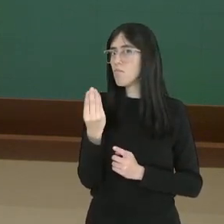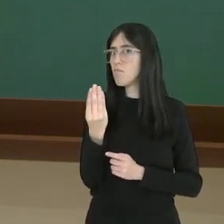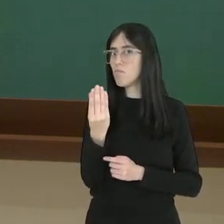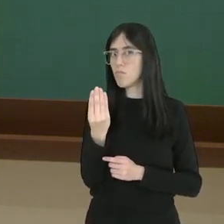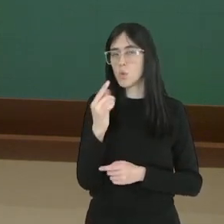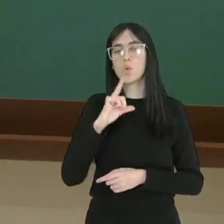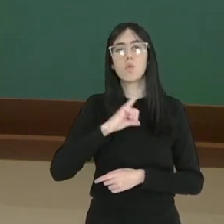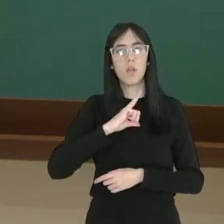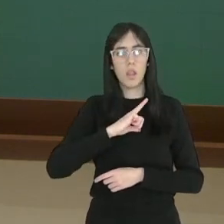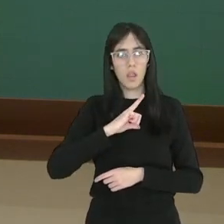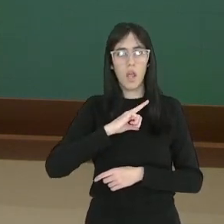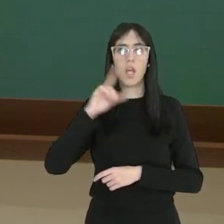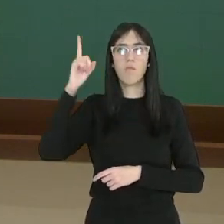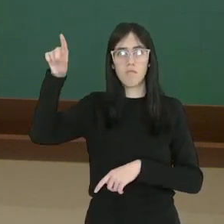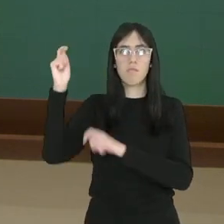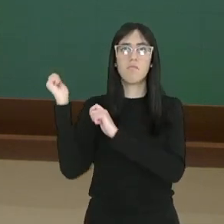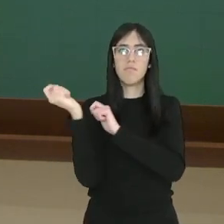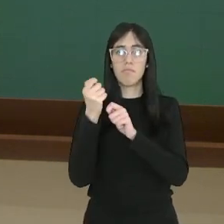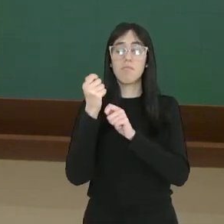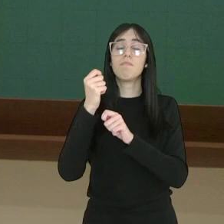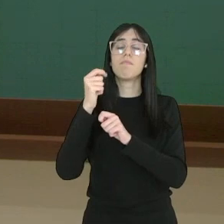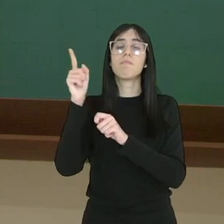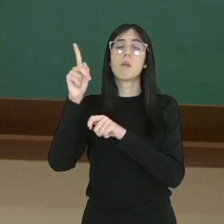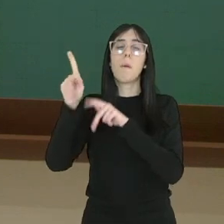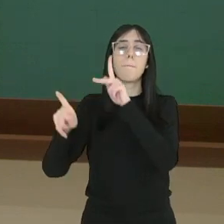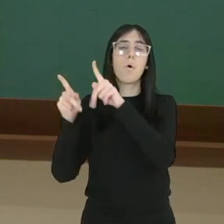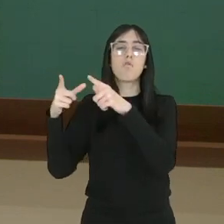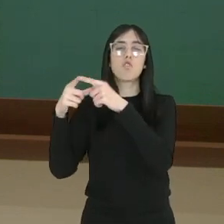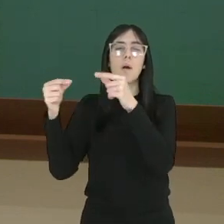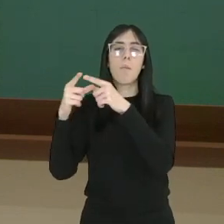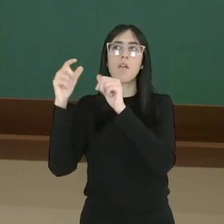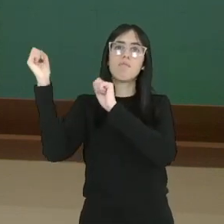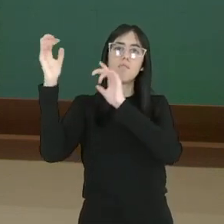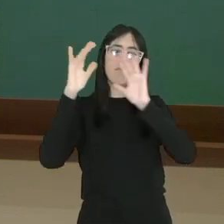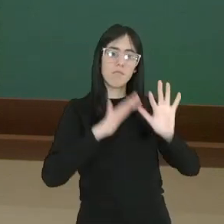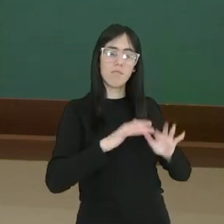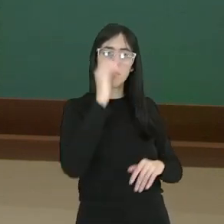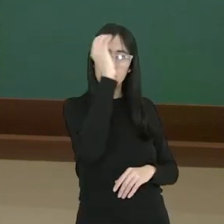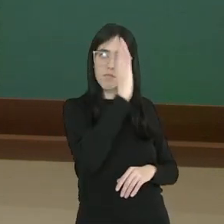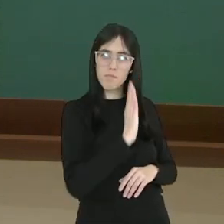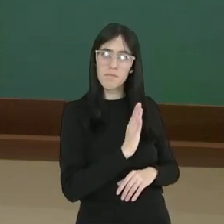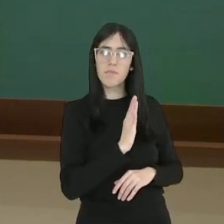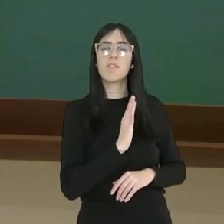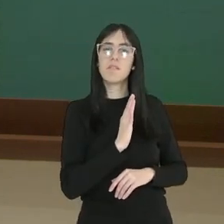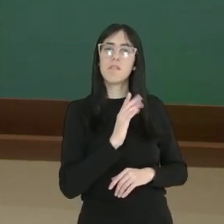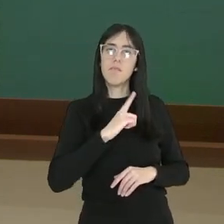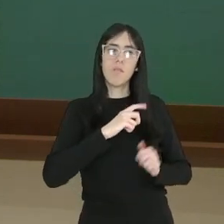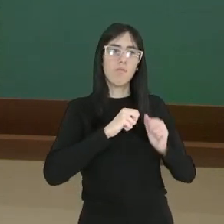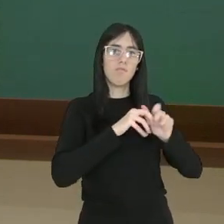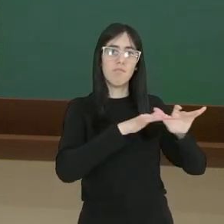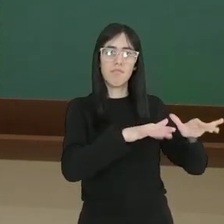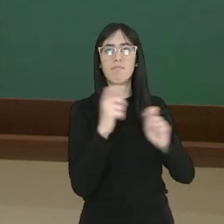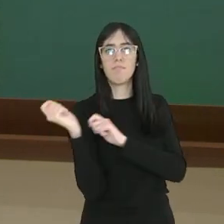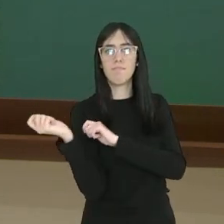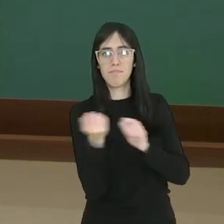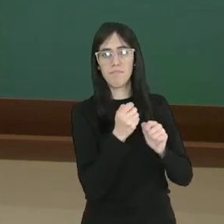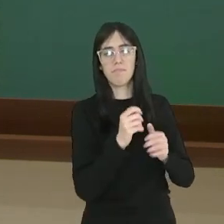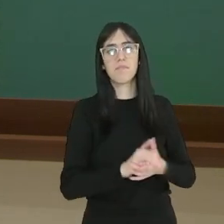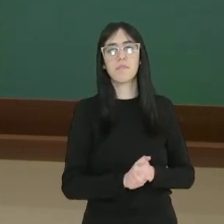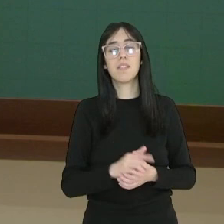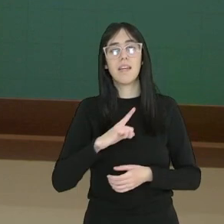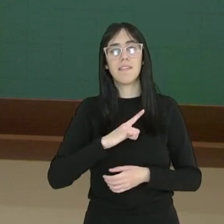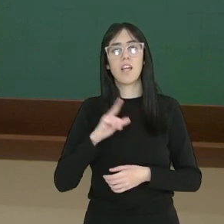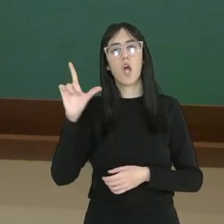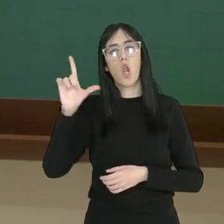imigrantes vieram aqui para o Brasil, esses imigrantes japoneses, eles trouxeram a modalidade com eles. Então, Cornélio Procópio e